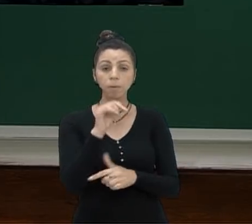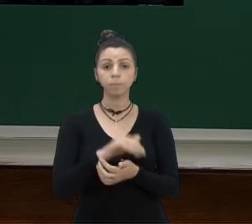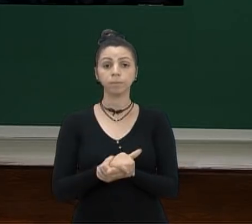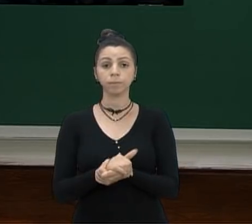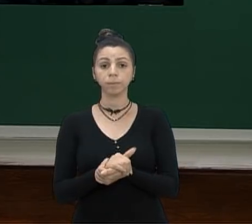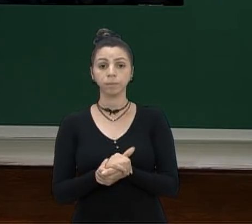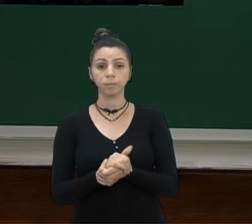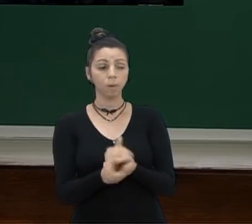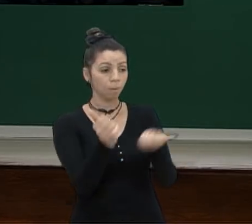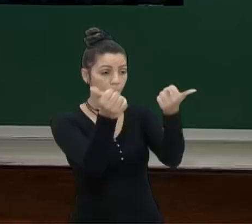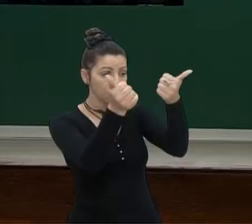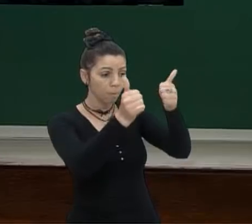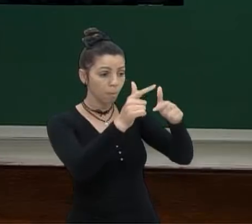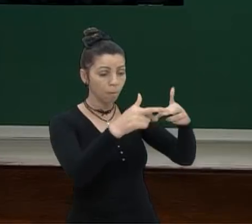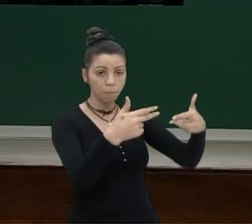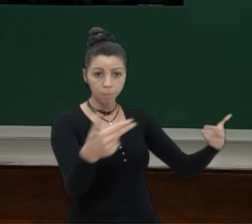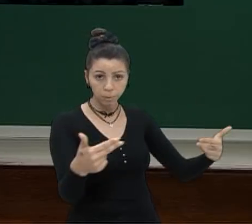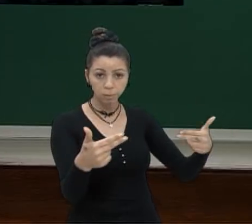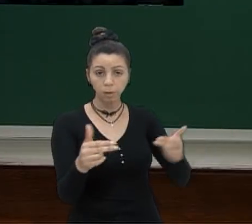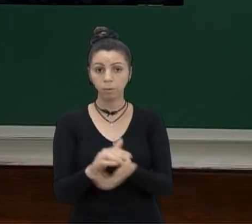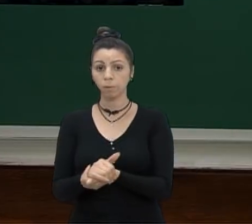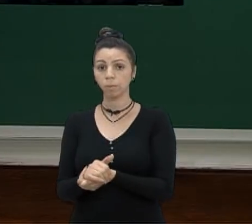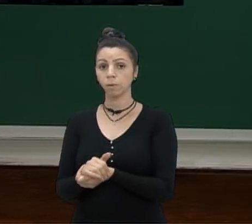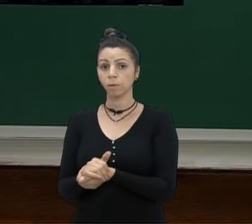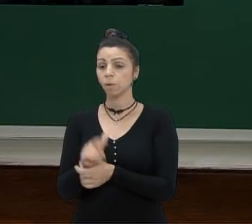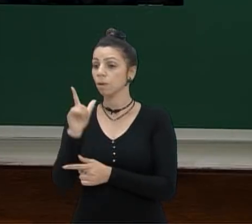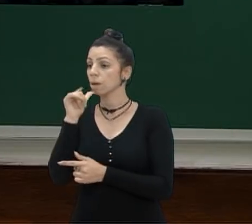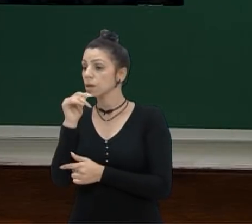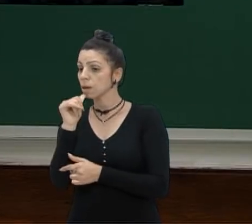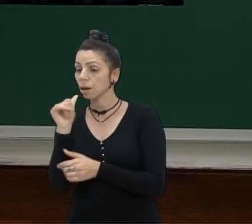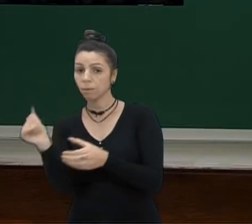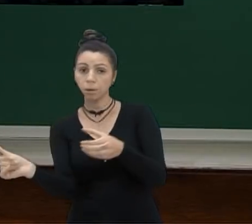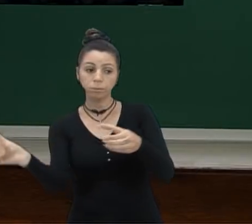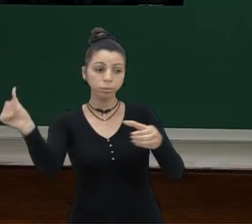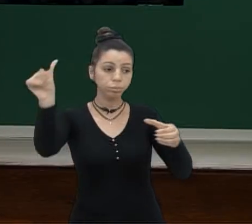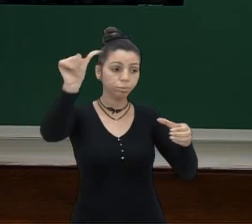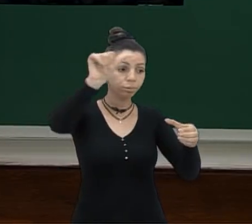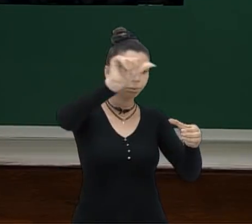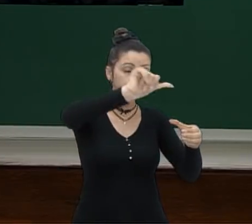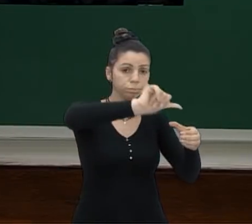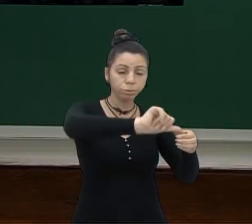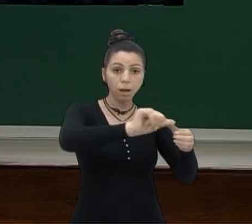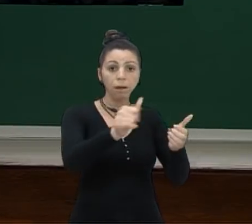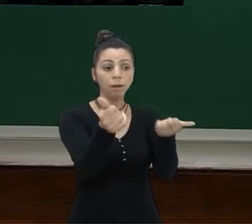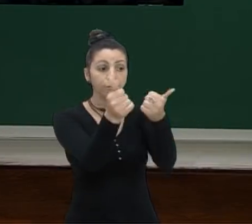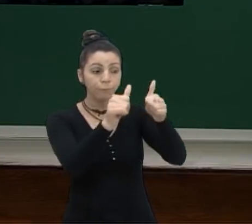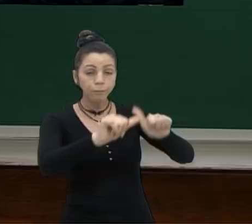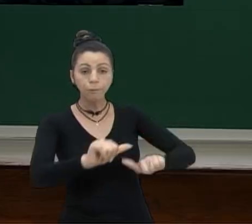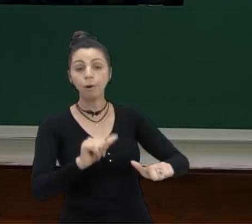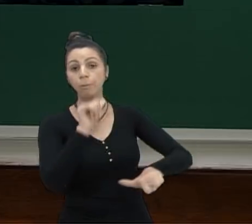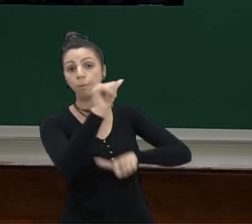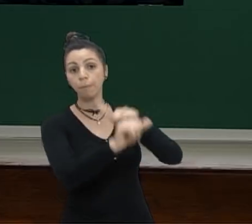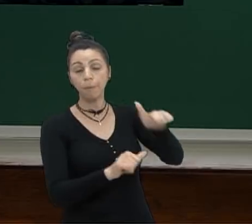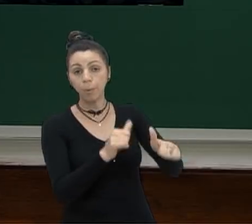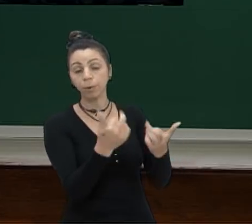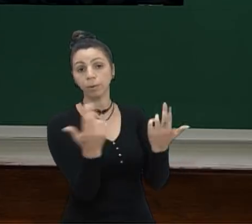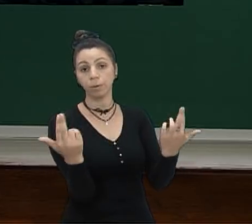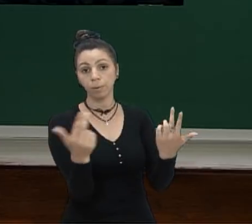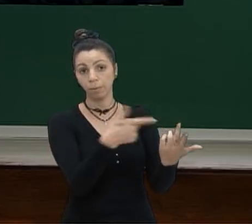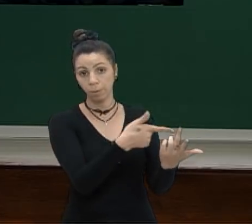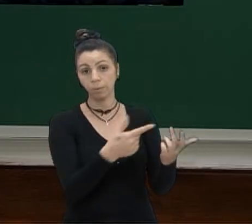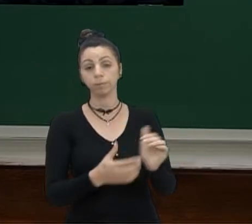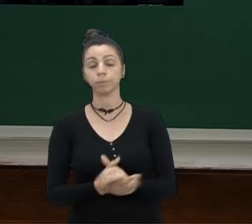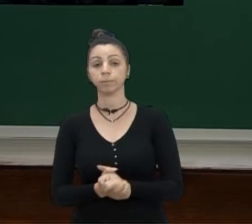que o formato do objeto que o contém. E quando eu falo de volume, lembra daquela aula que eu falei de volume, que eu falei